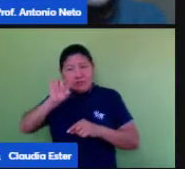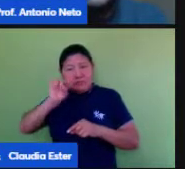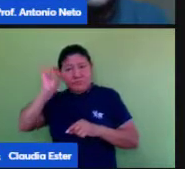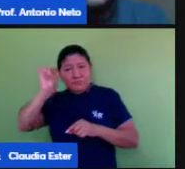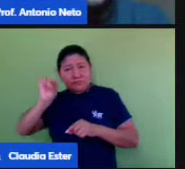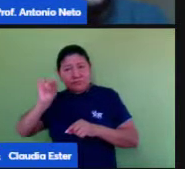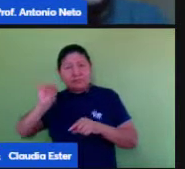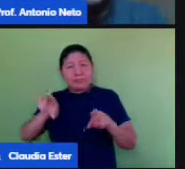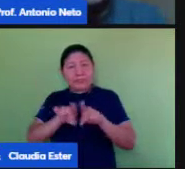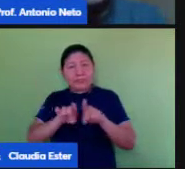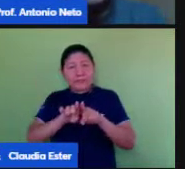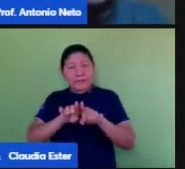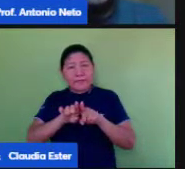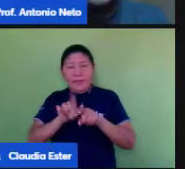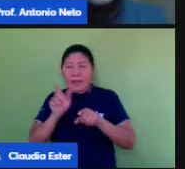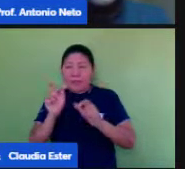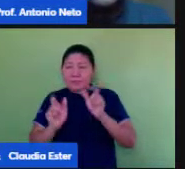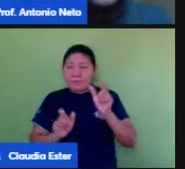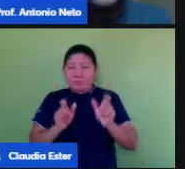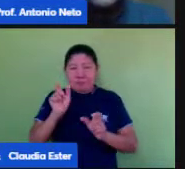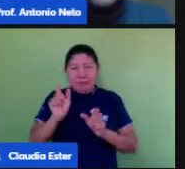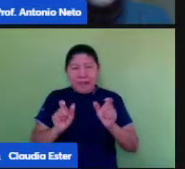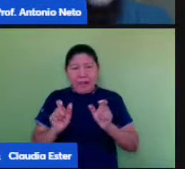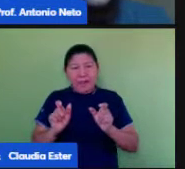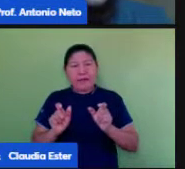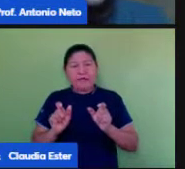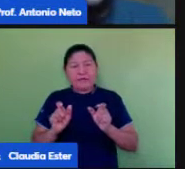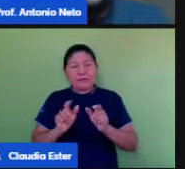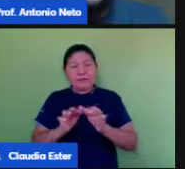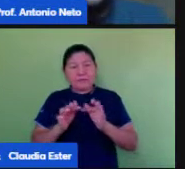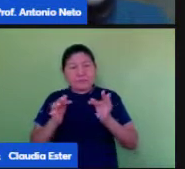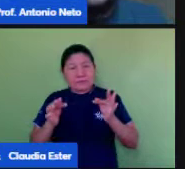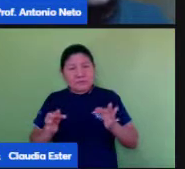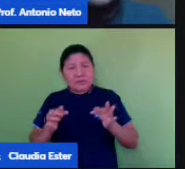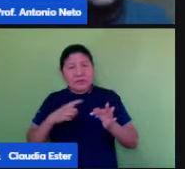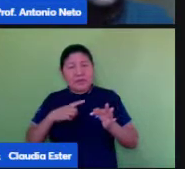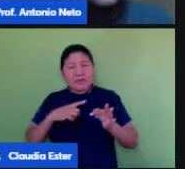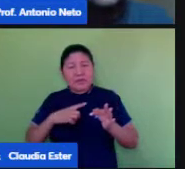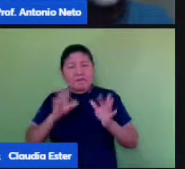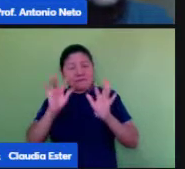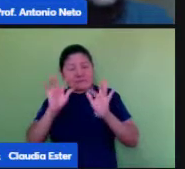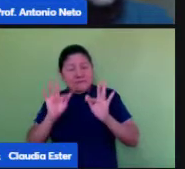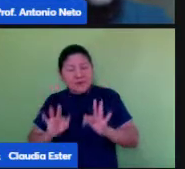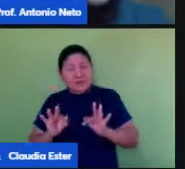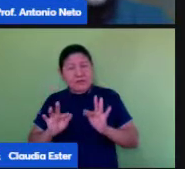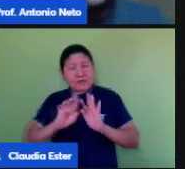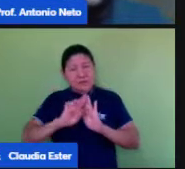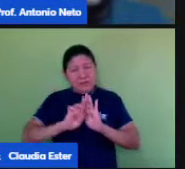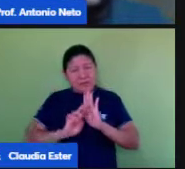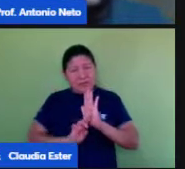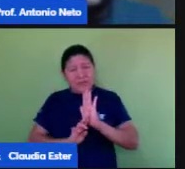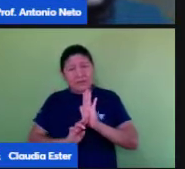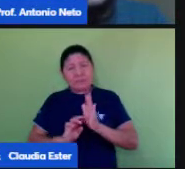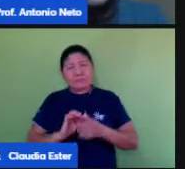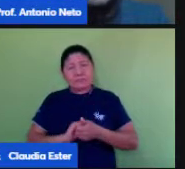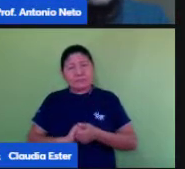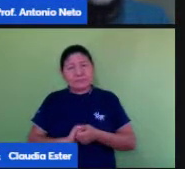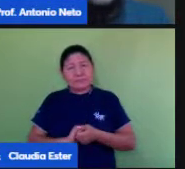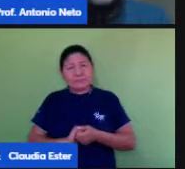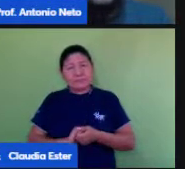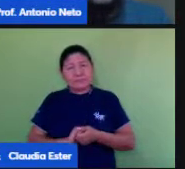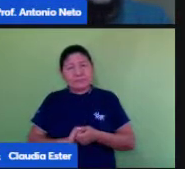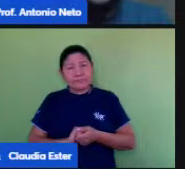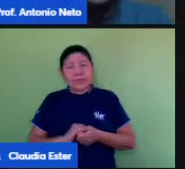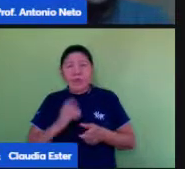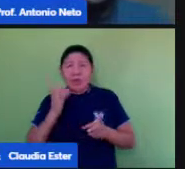circunflexo em paroxítonas terminadas em i, is, l, r, ão e ãos. Identificar